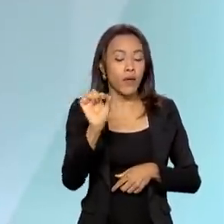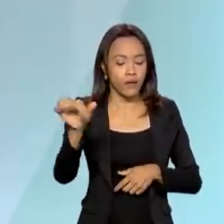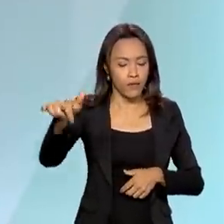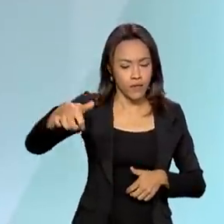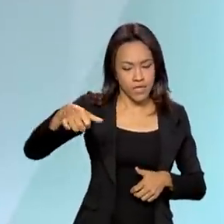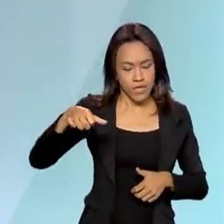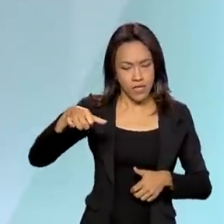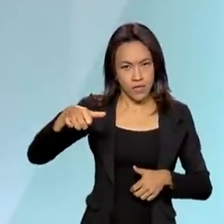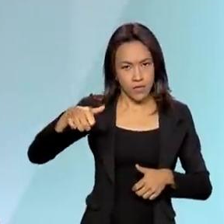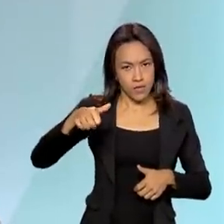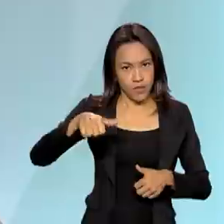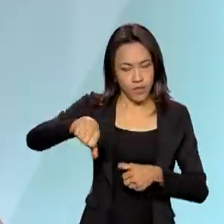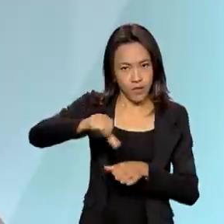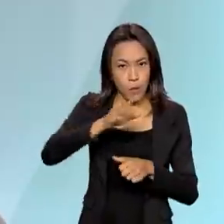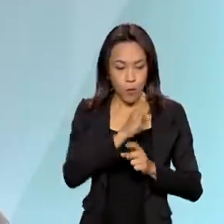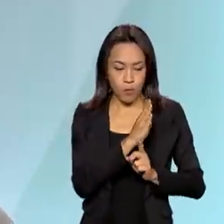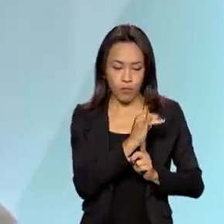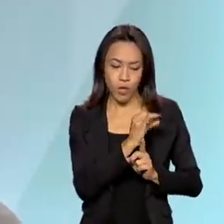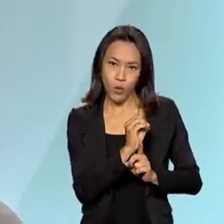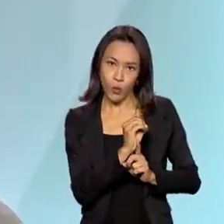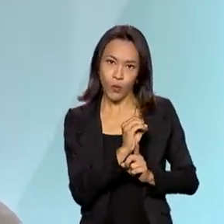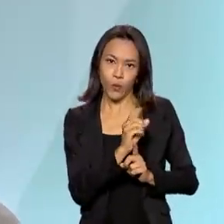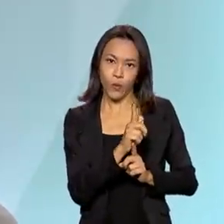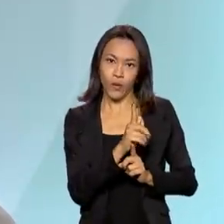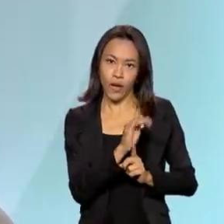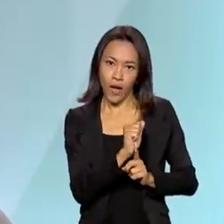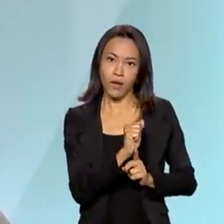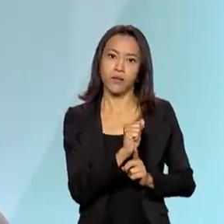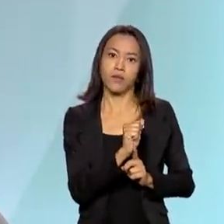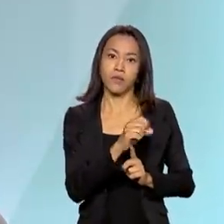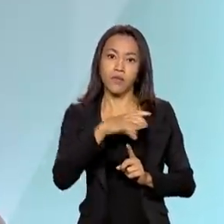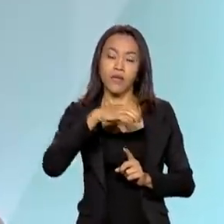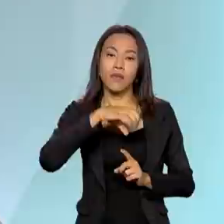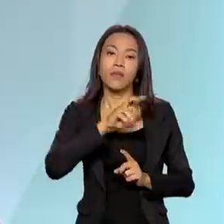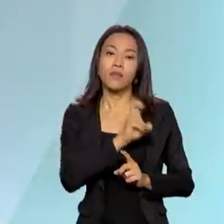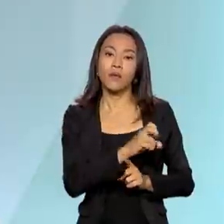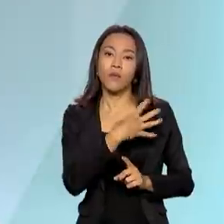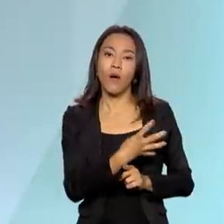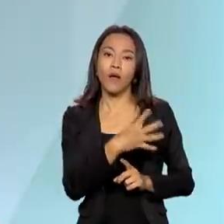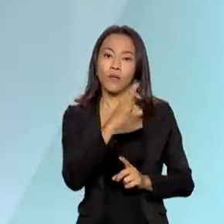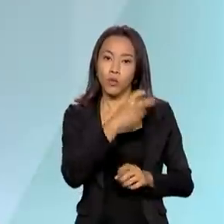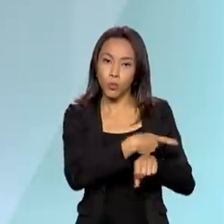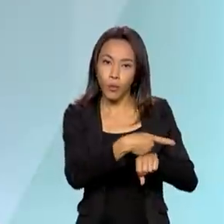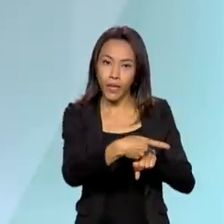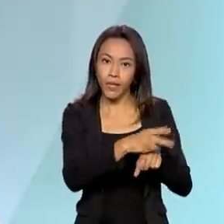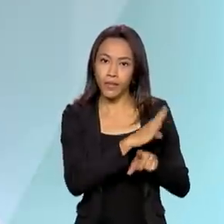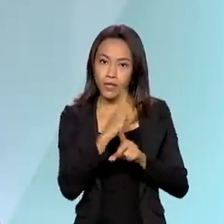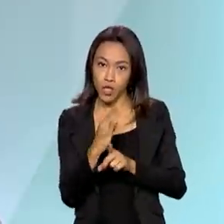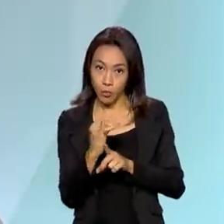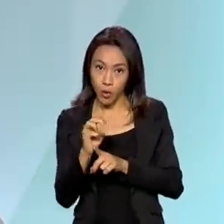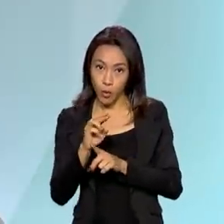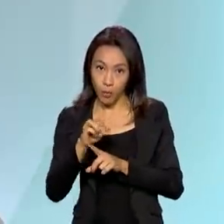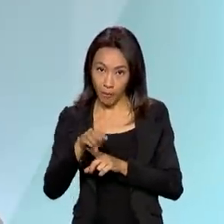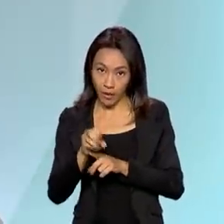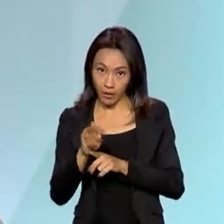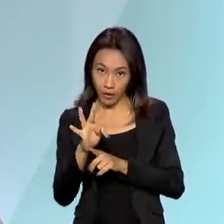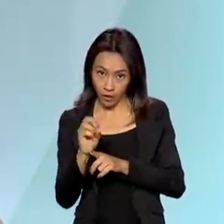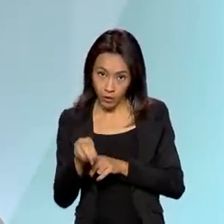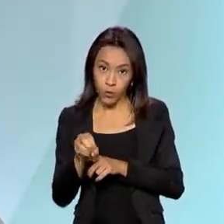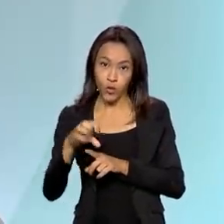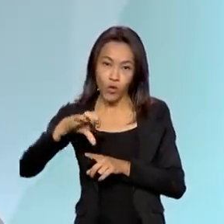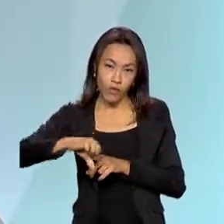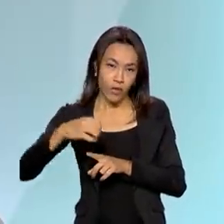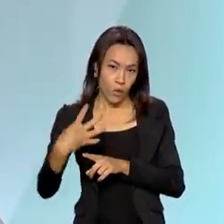o biogás, que é um gás que tem 54% de pureza. E um biometano, que é um gás que tem aí